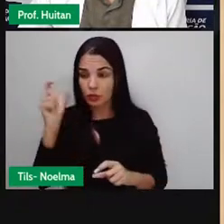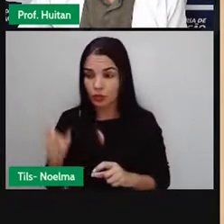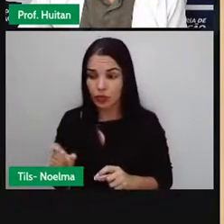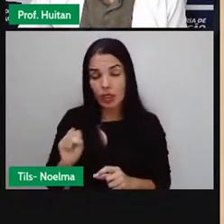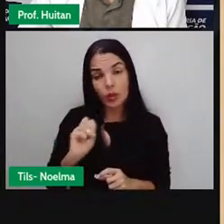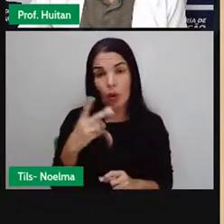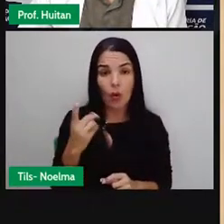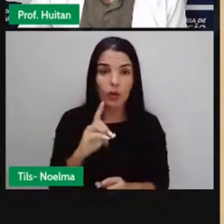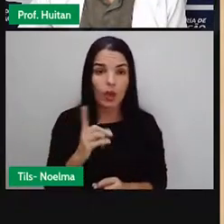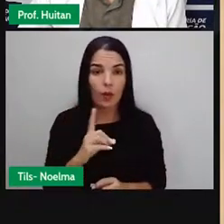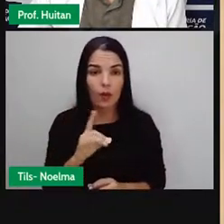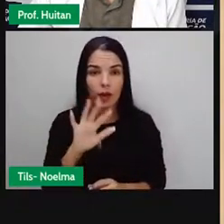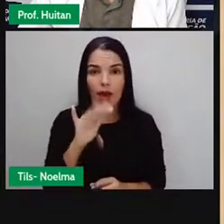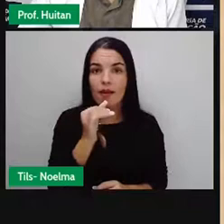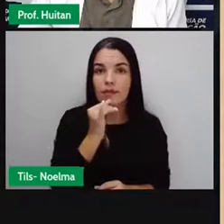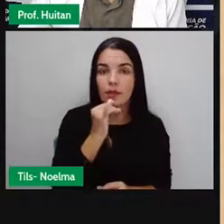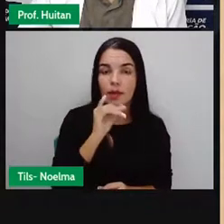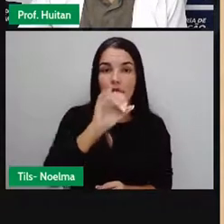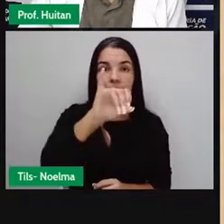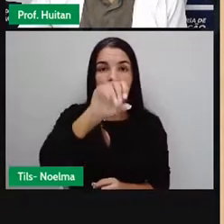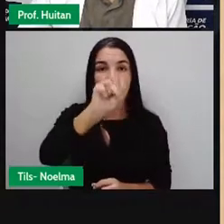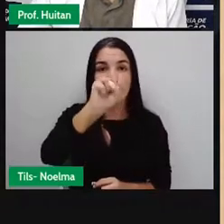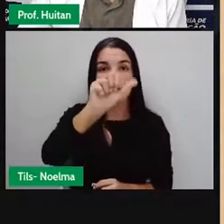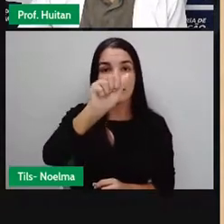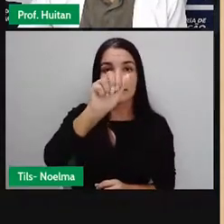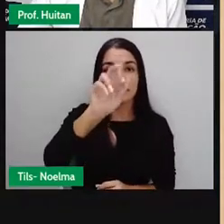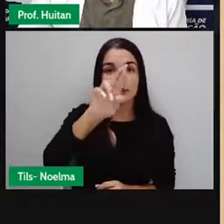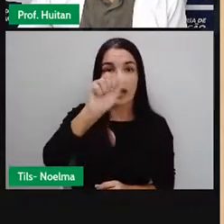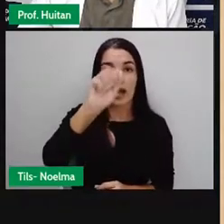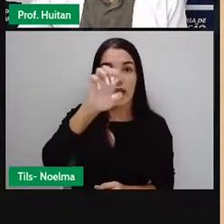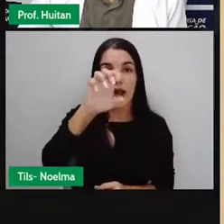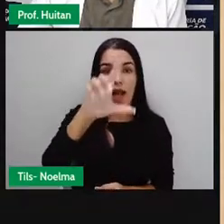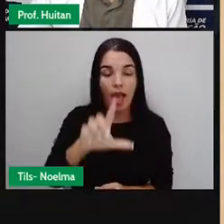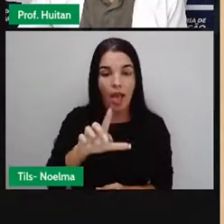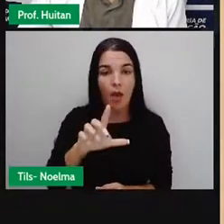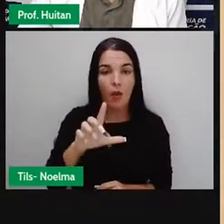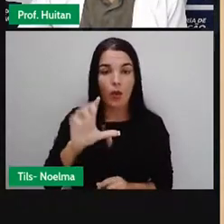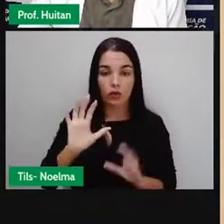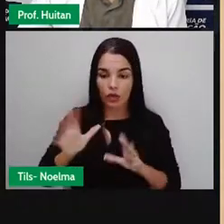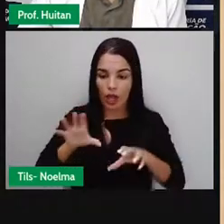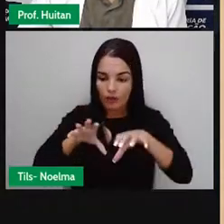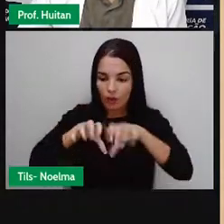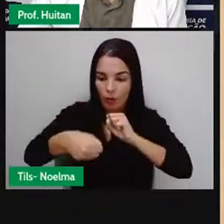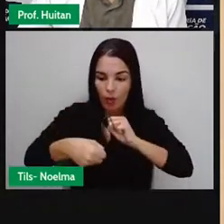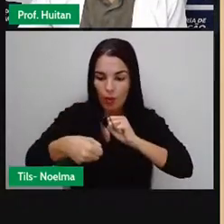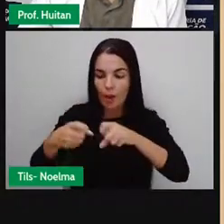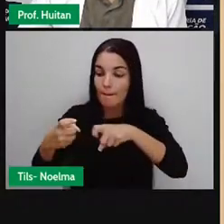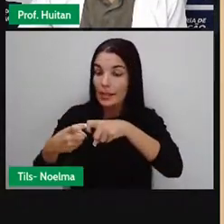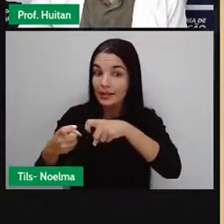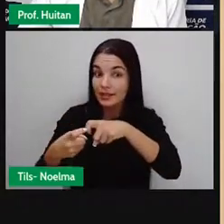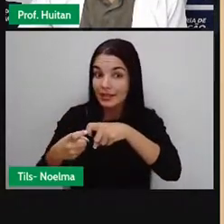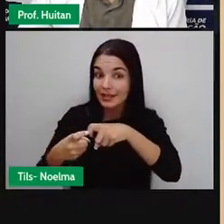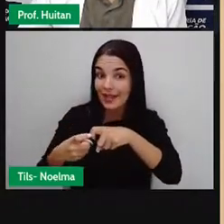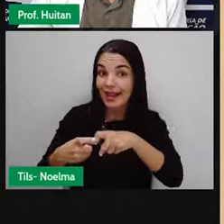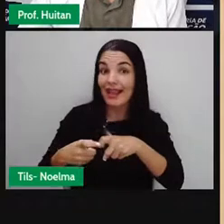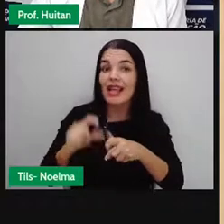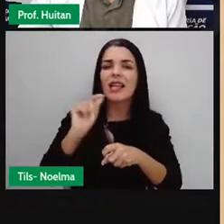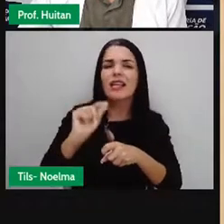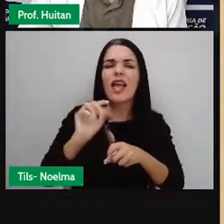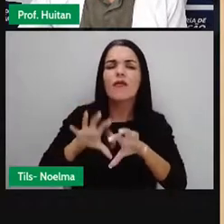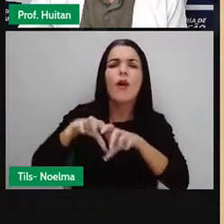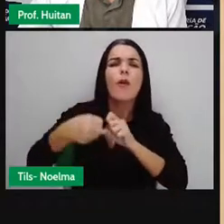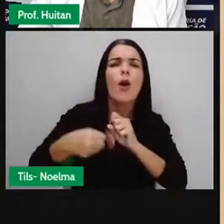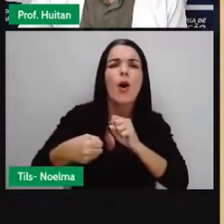exemplo, Israel Tuiuká formou-se em medicina, é uma frase que apresenta sujeito. Quem foi que se formou